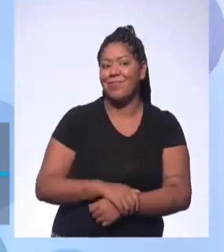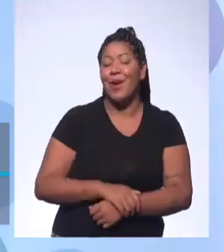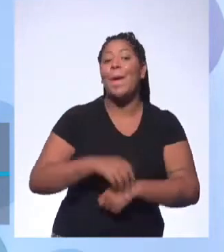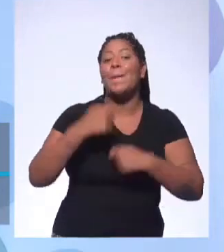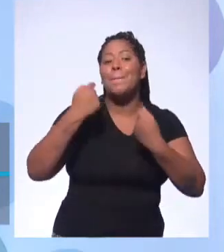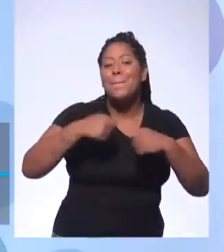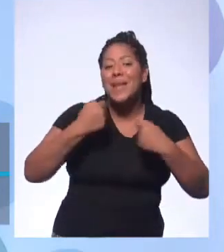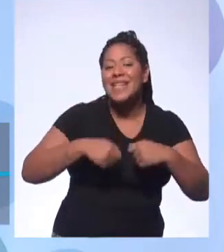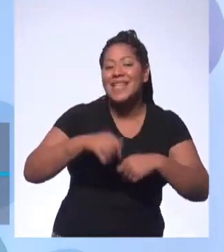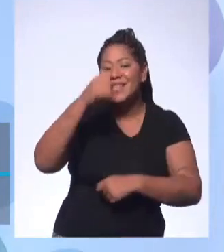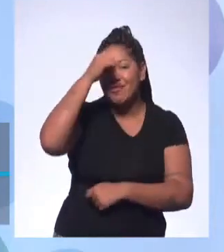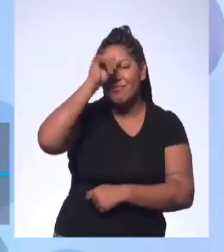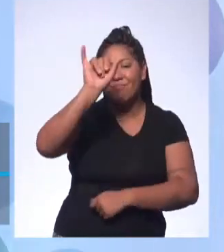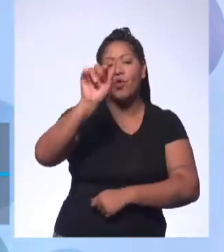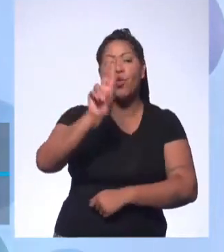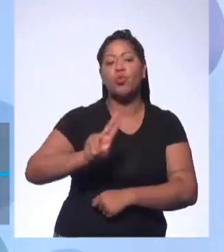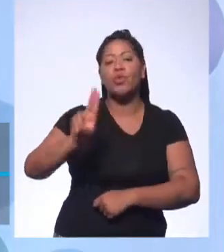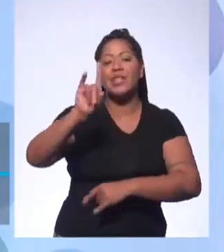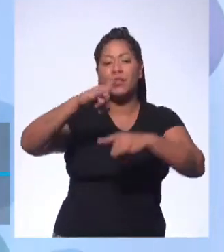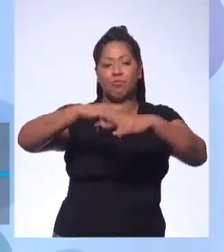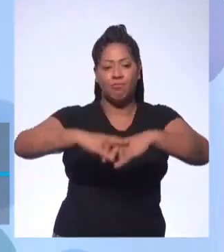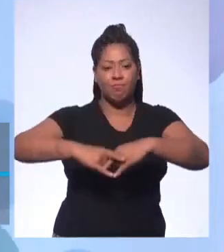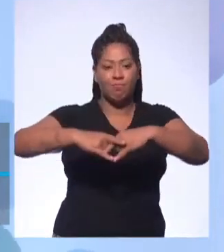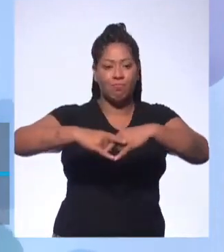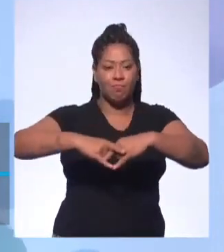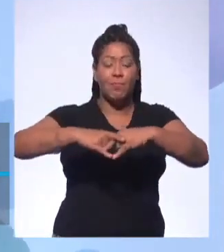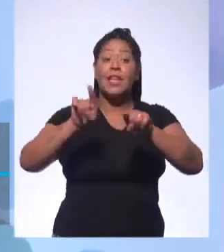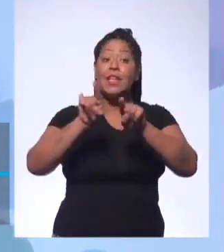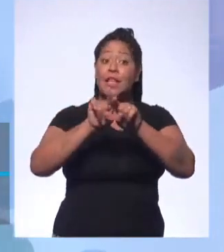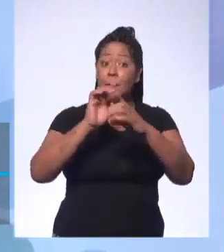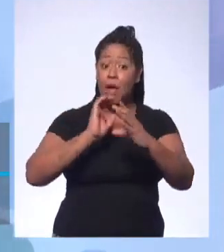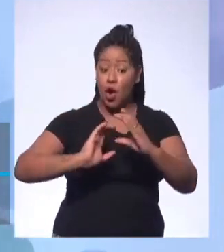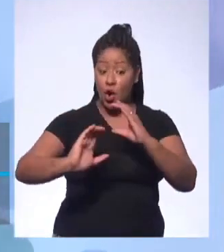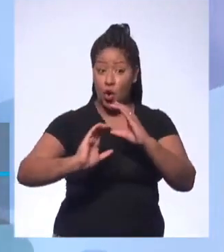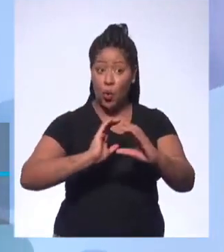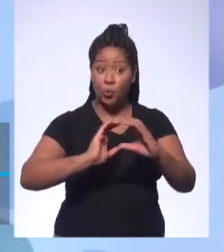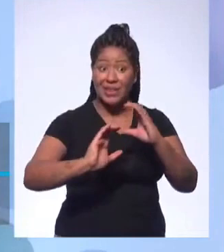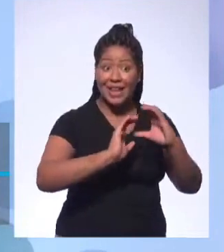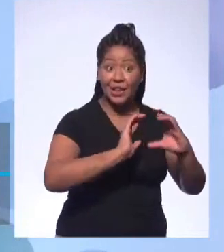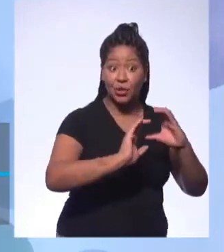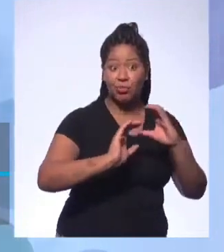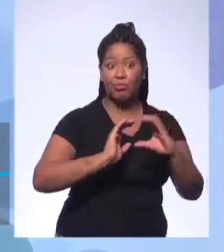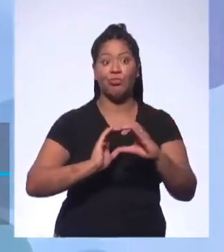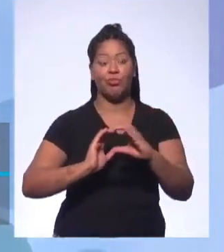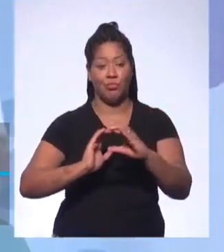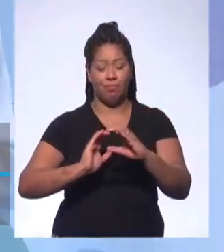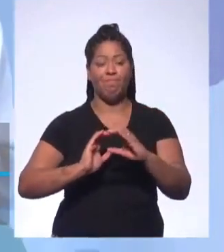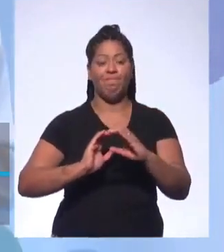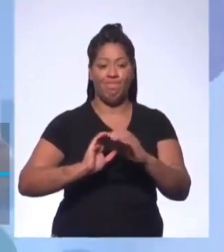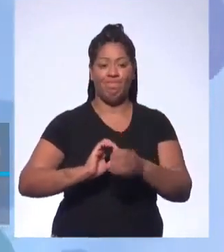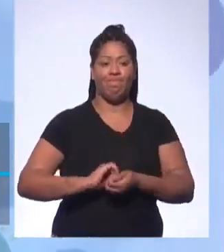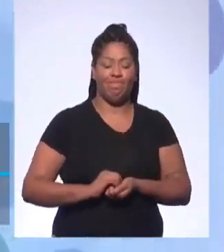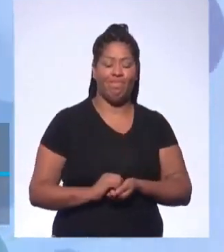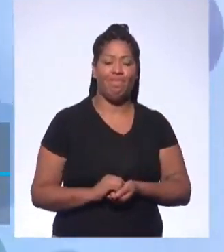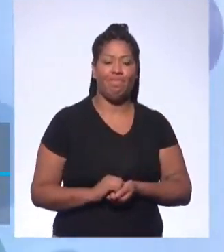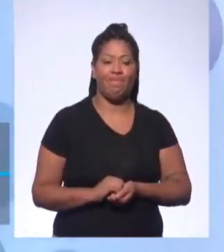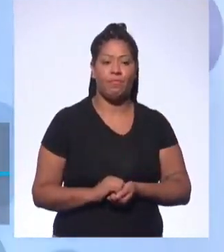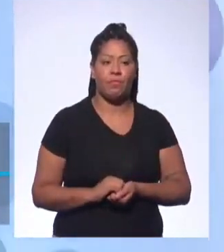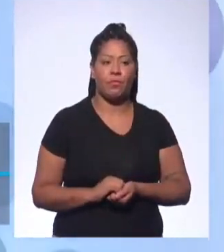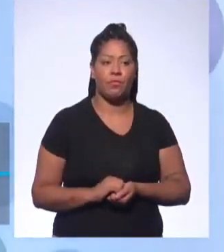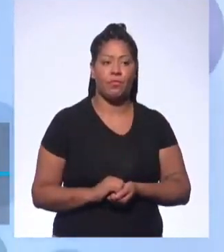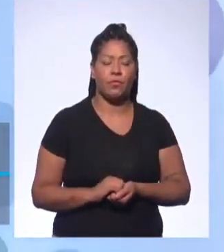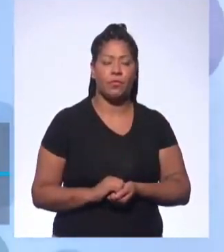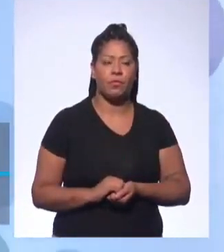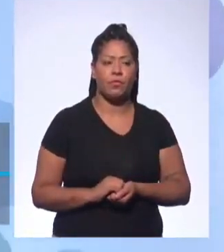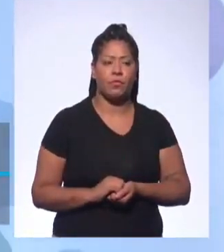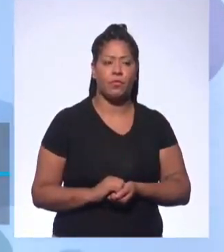o preservativo, tá bom? E lógico, muita conversa sempre, né? A gente tem que lembrar também o